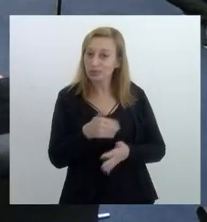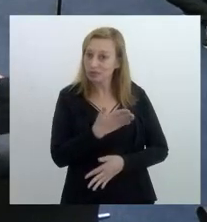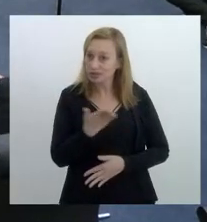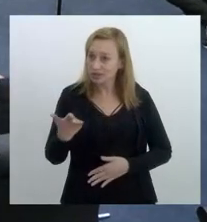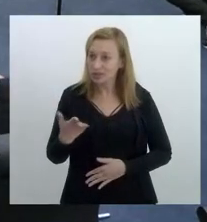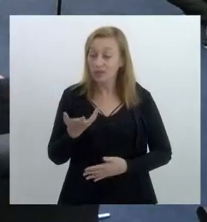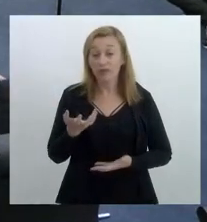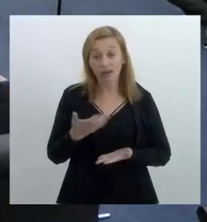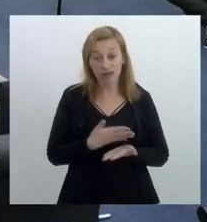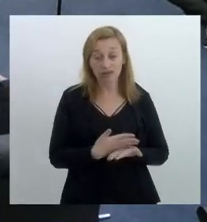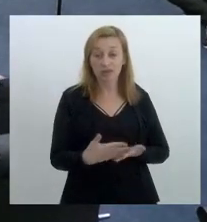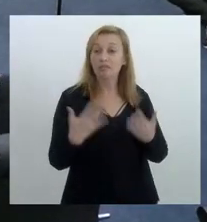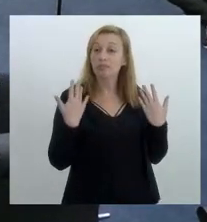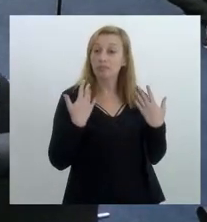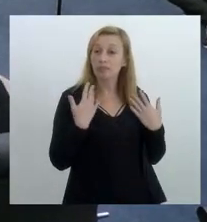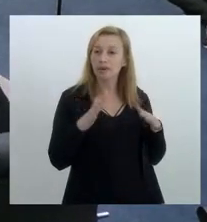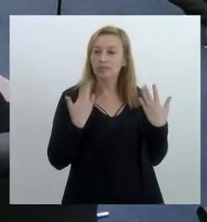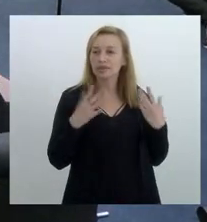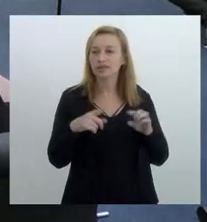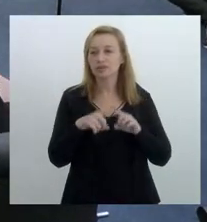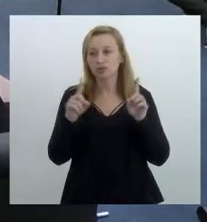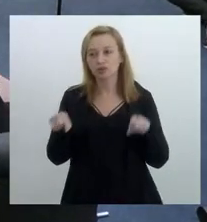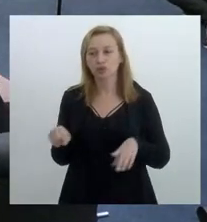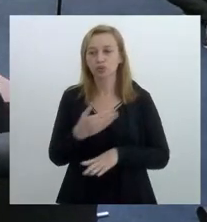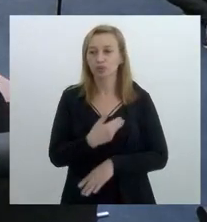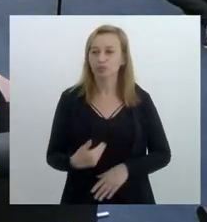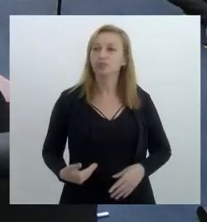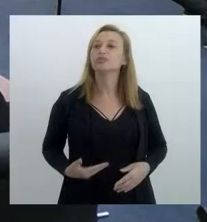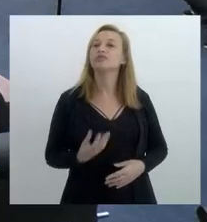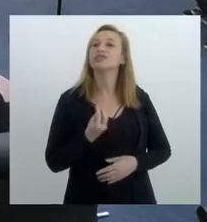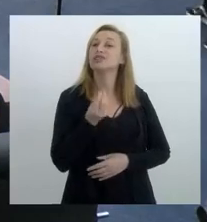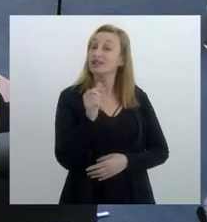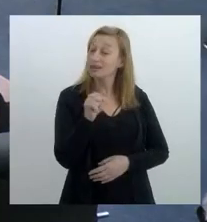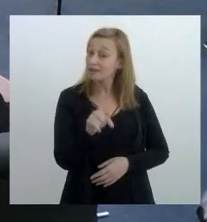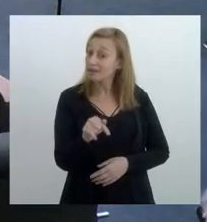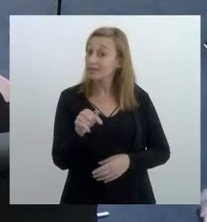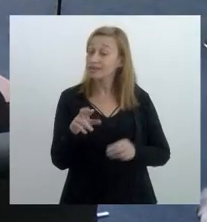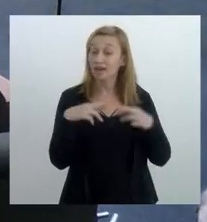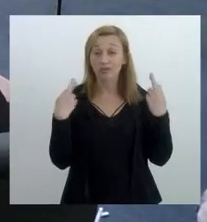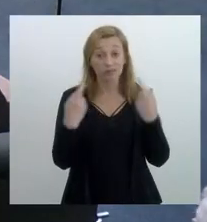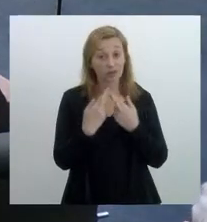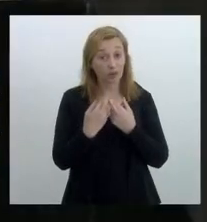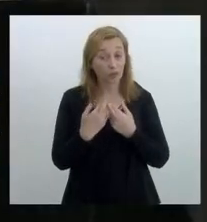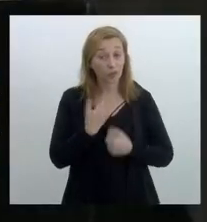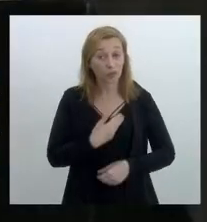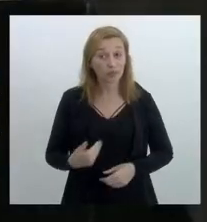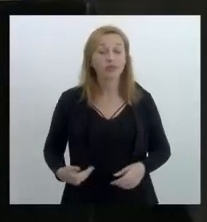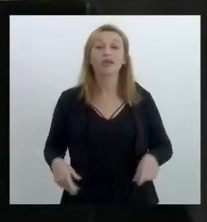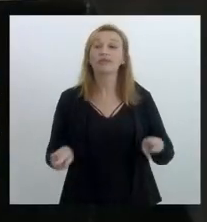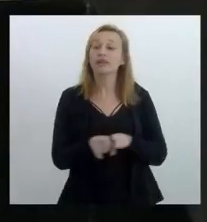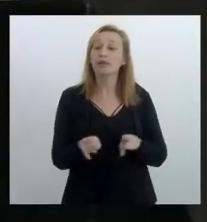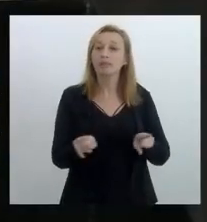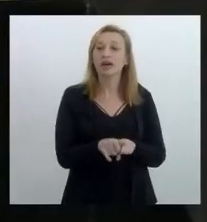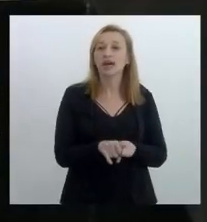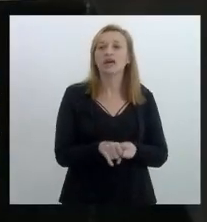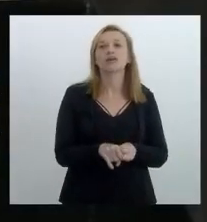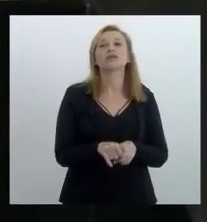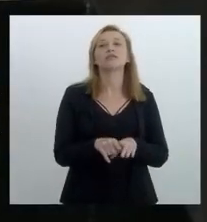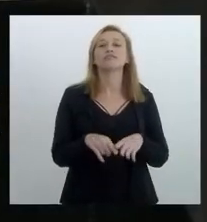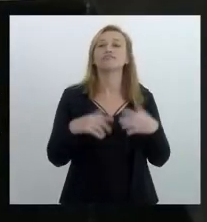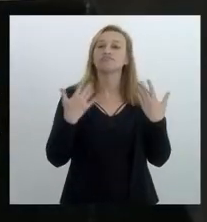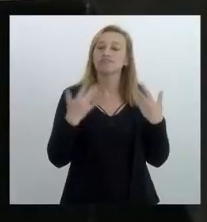quero inicialmente saudar os servidores que estão presentes nessa audiência, saudar o